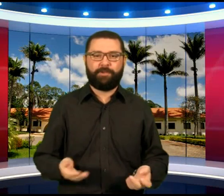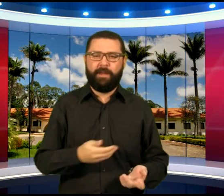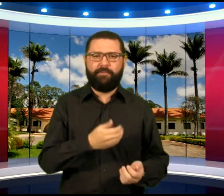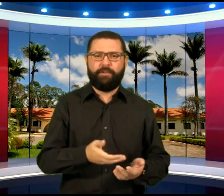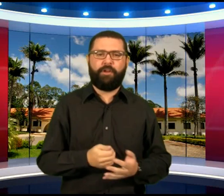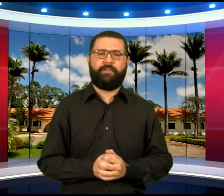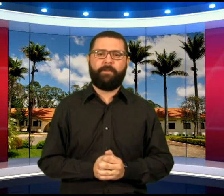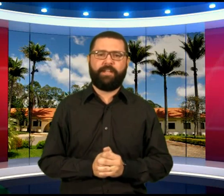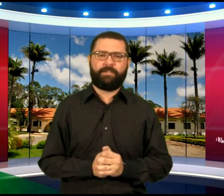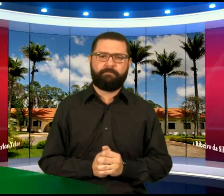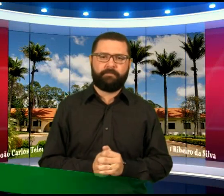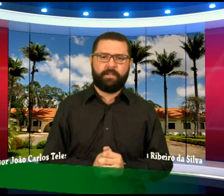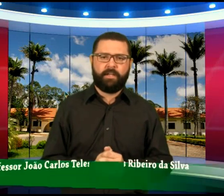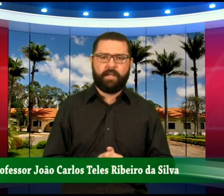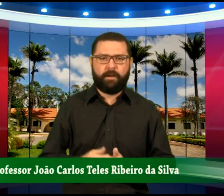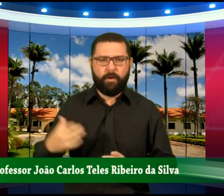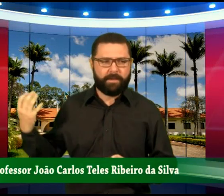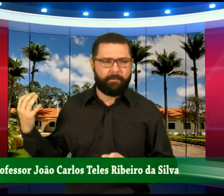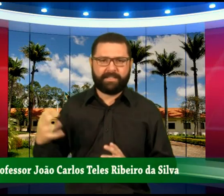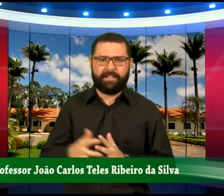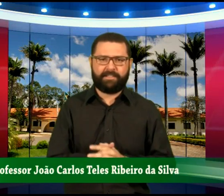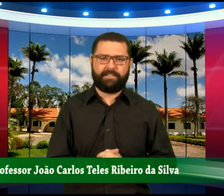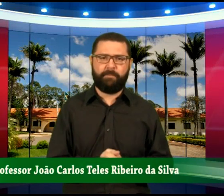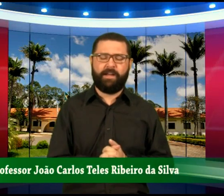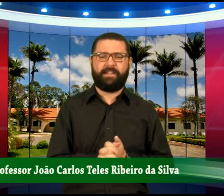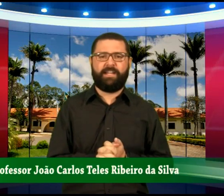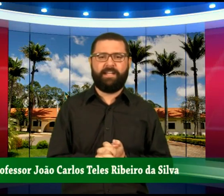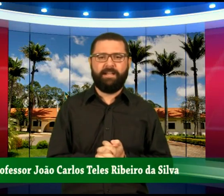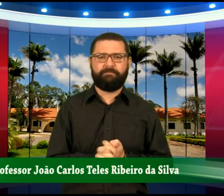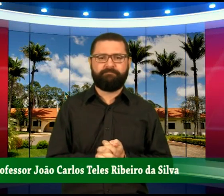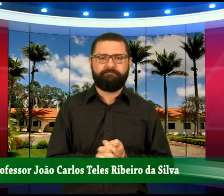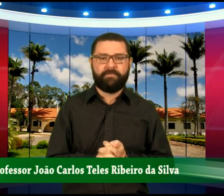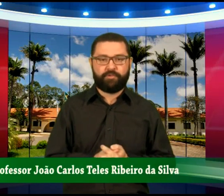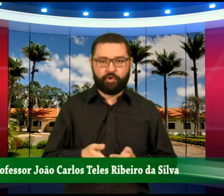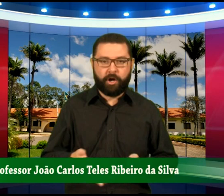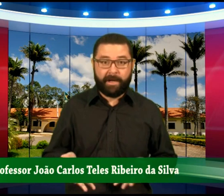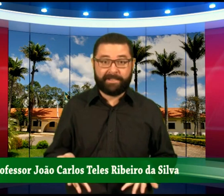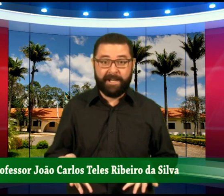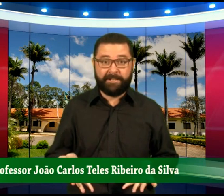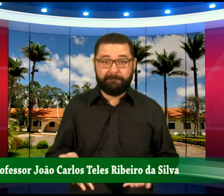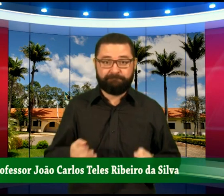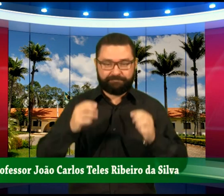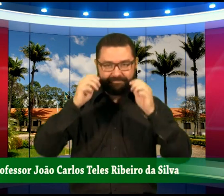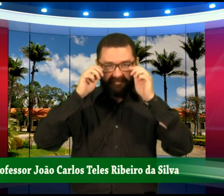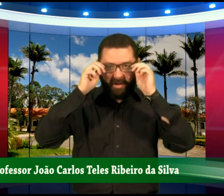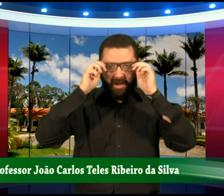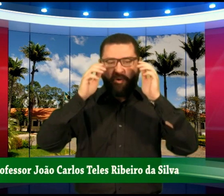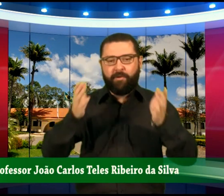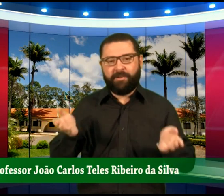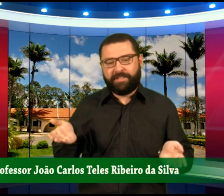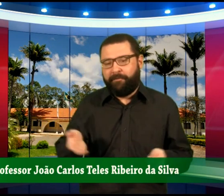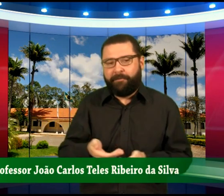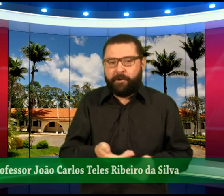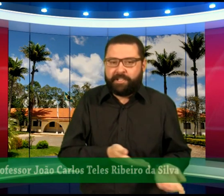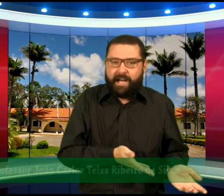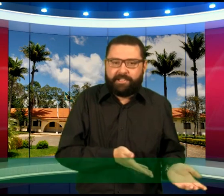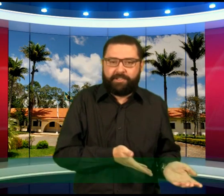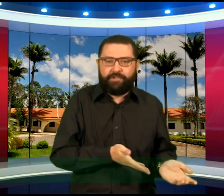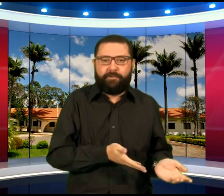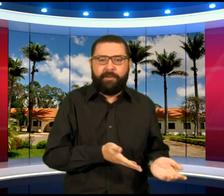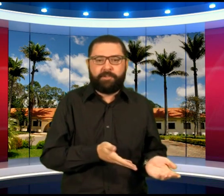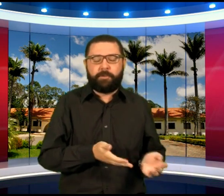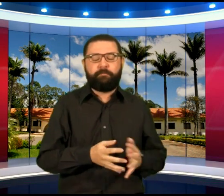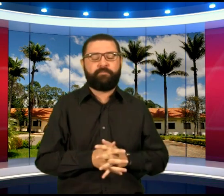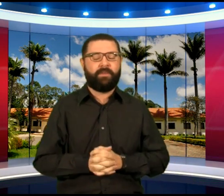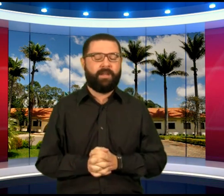Caro estudante, bem-vindo novamente. E aí, como tem passado essas semanas aí, hein? Estudou bastante? Se você acha